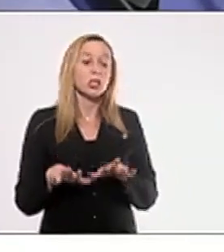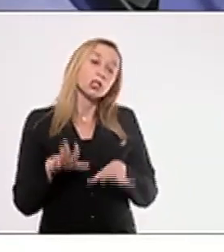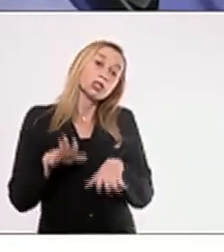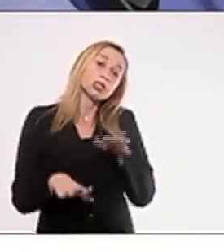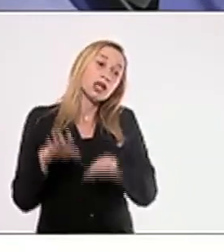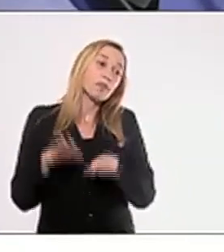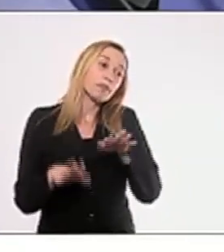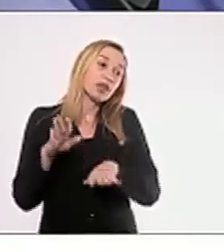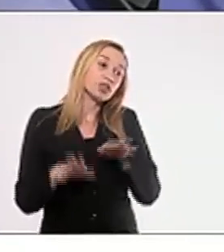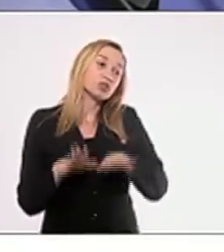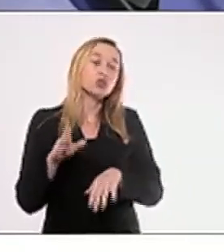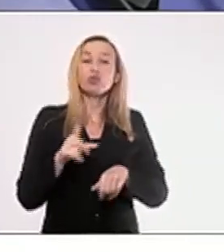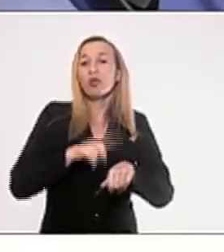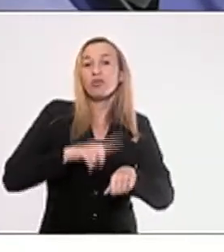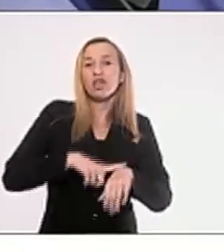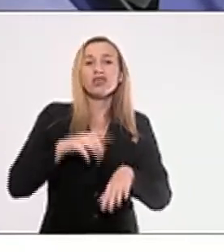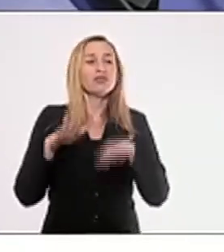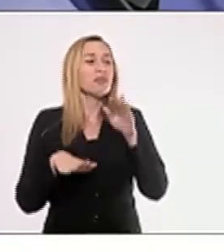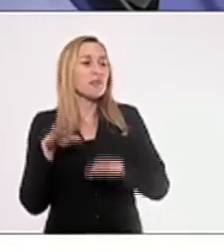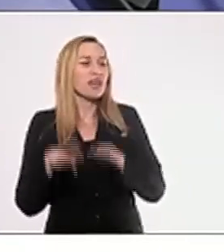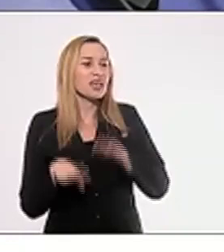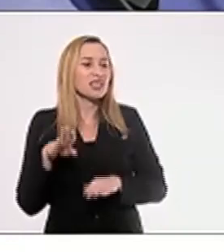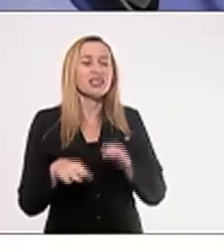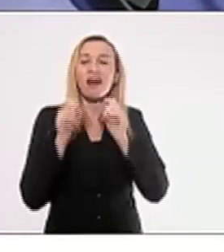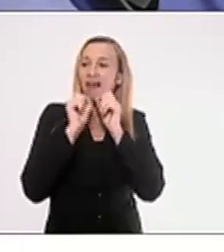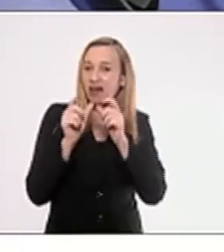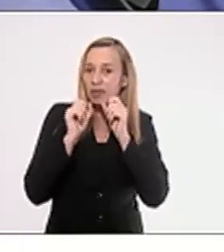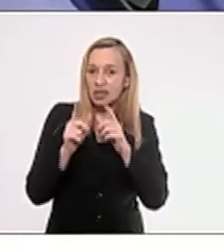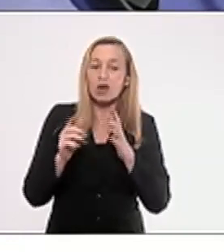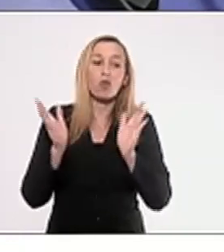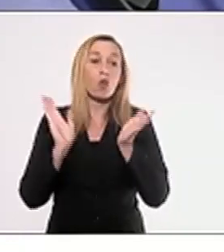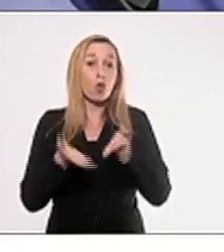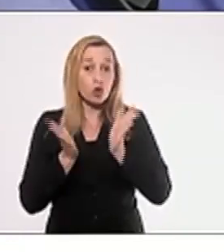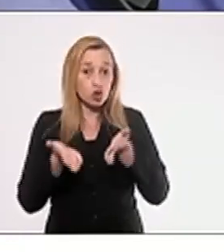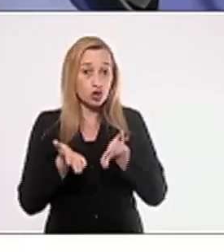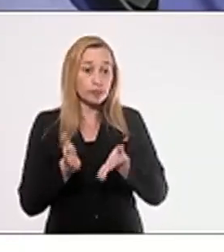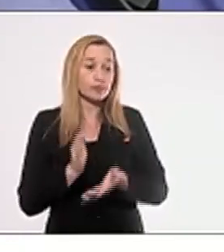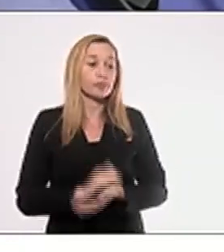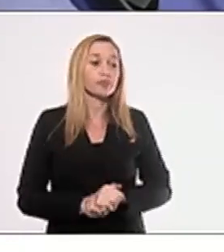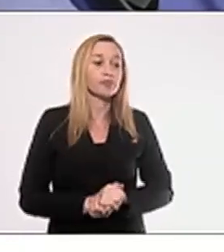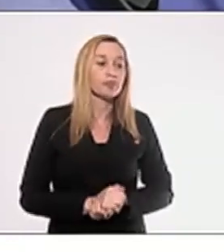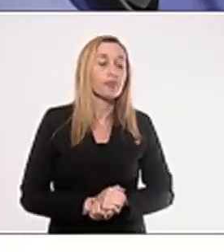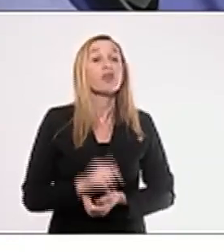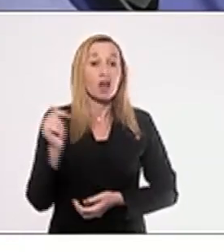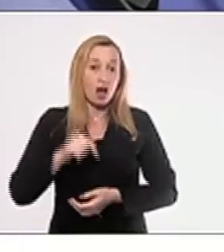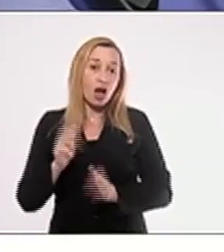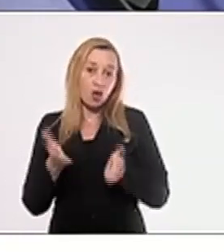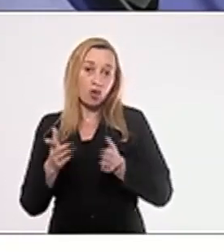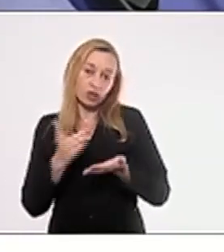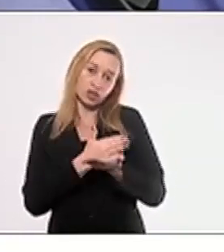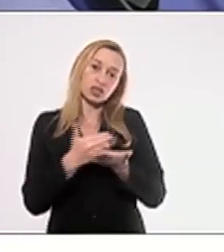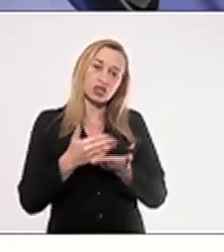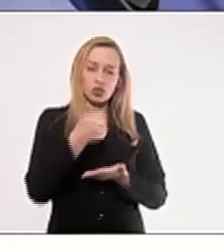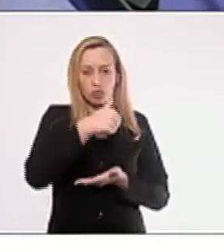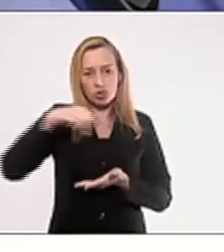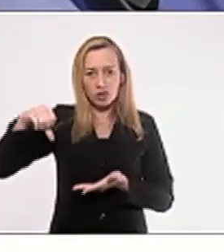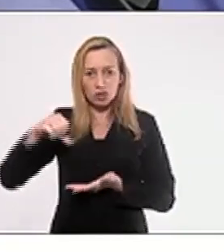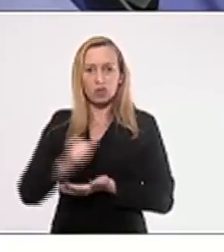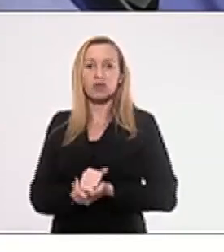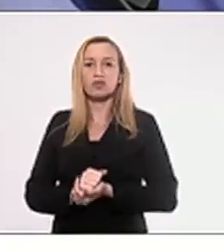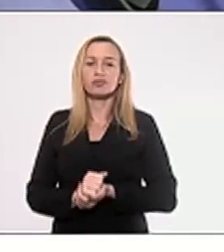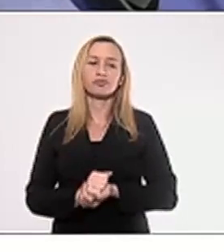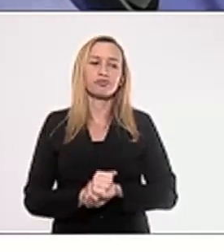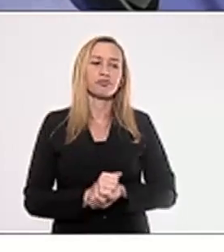Depende do momento, depende da reclamação. Hoje, agora, nesse início de 2019,